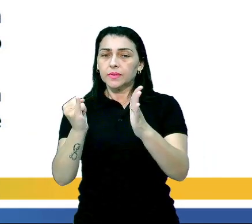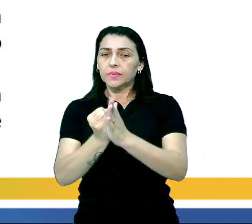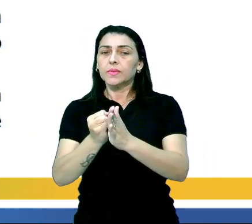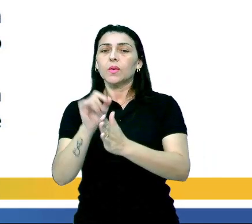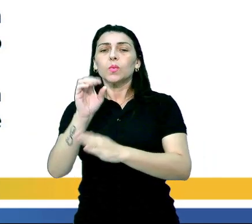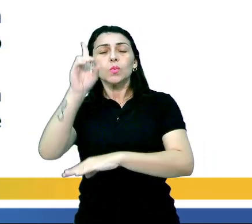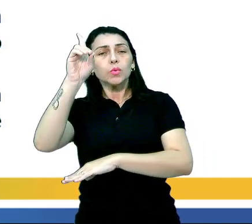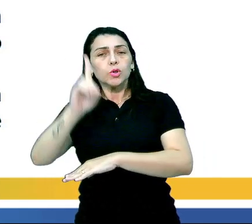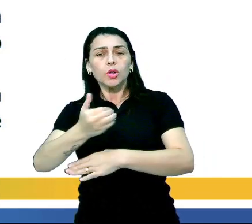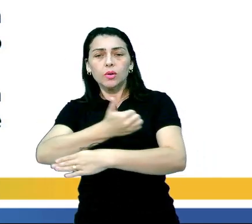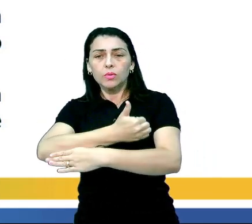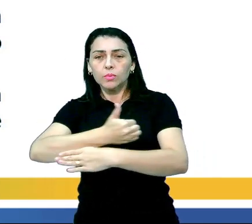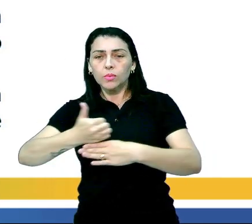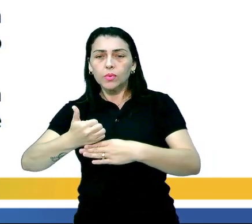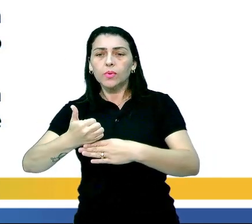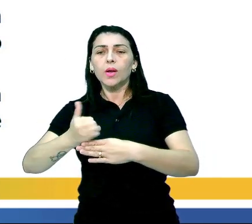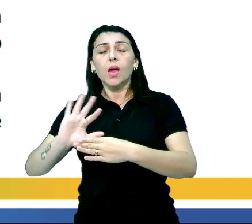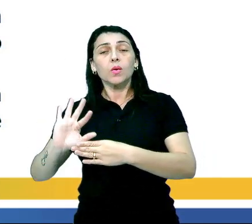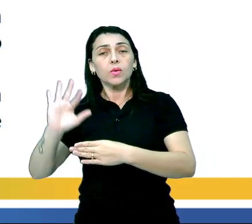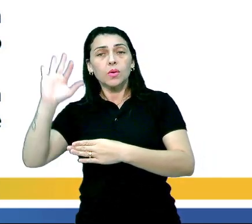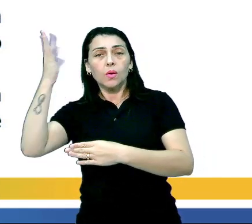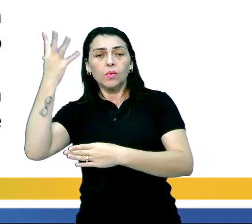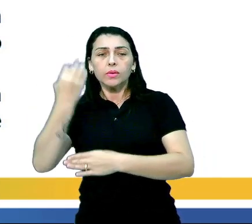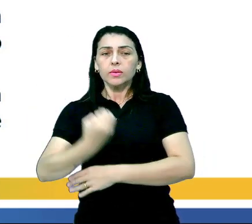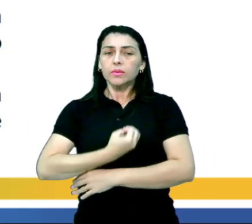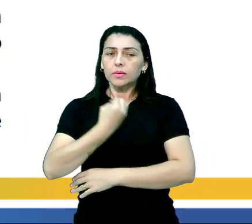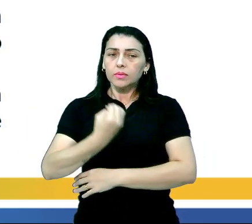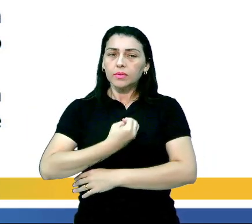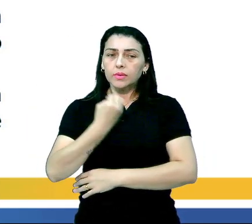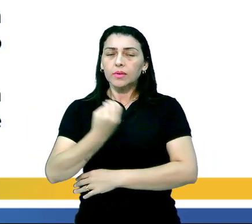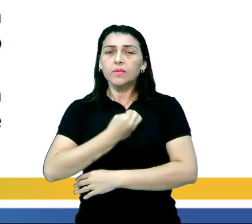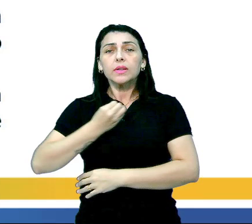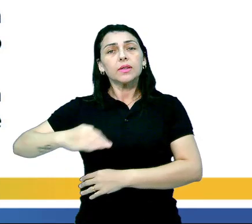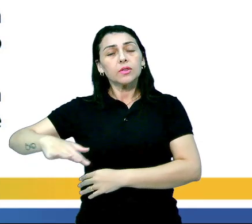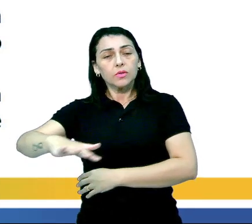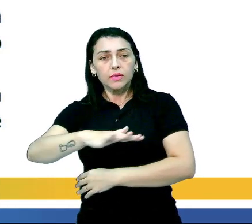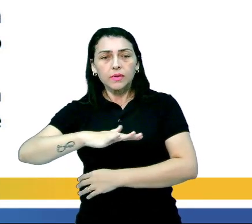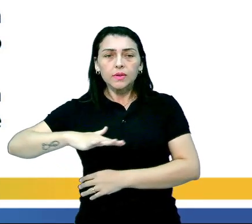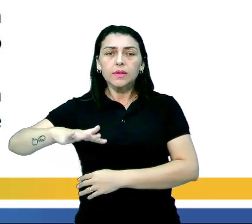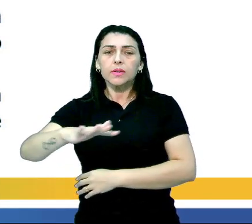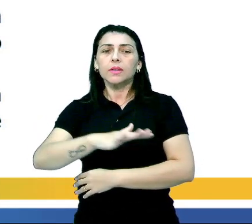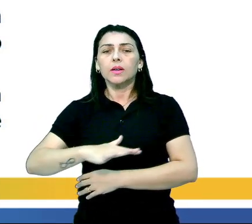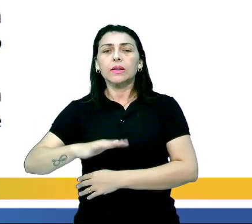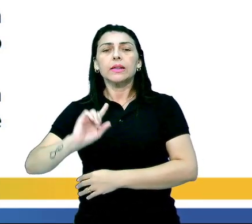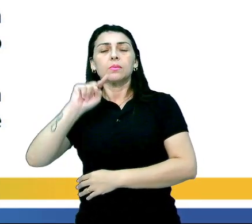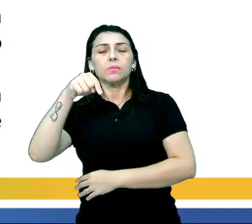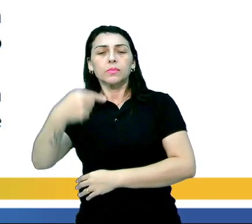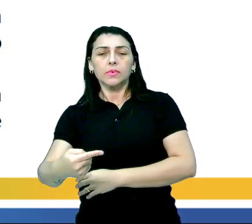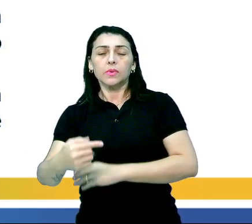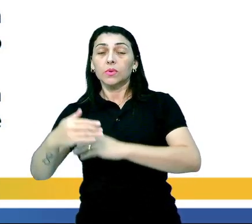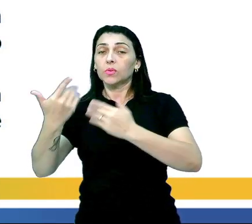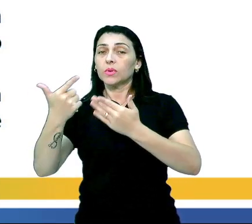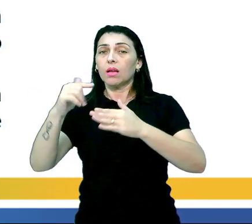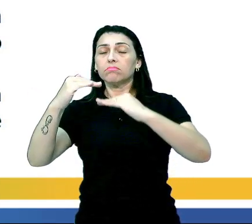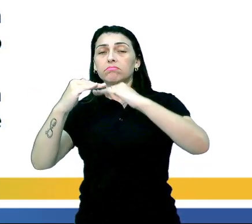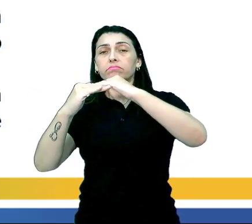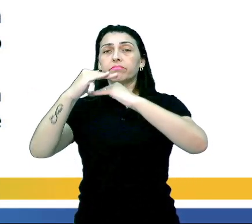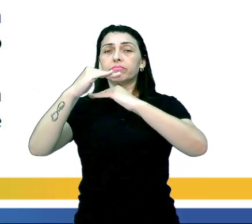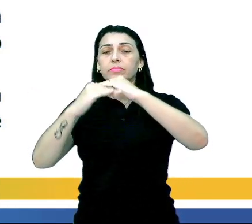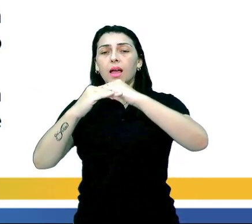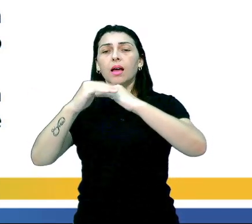instituições que lidam com o direito e a moral são fenômenos de vida social. Logo, não existe